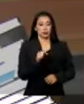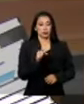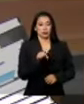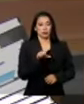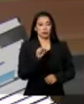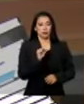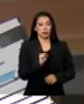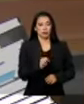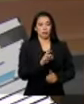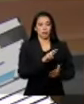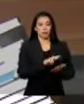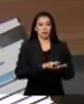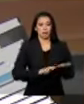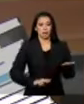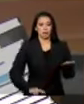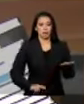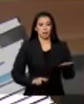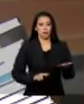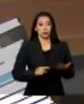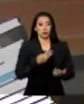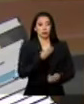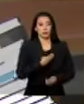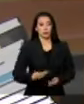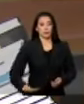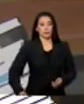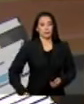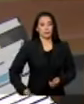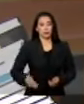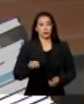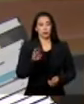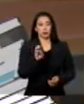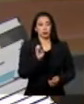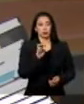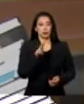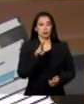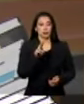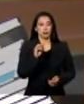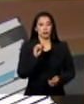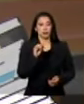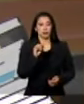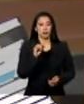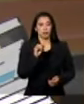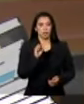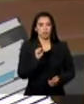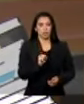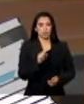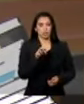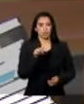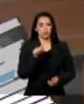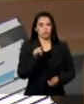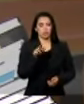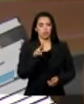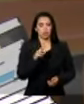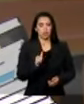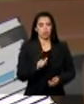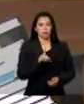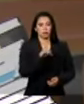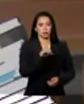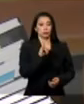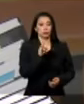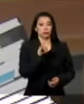84.078, relator o ministro Eros Grau, acordo publicado no Diário da Justiça de